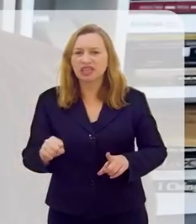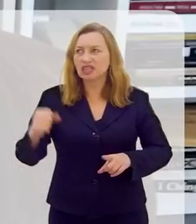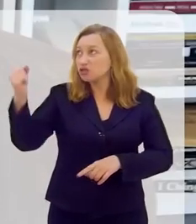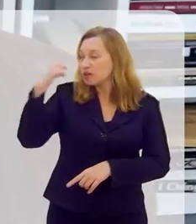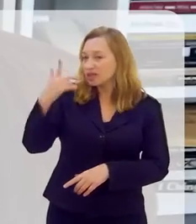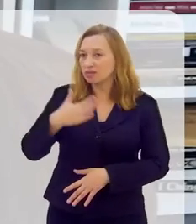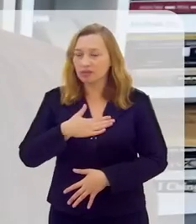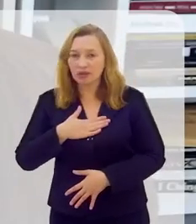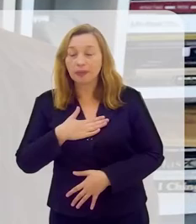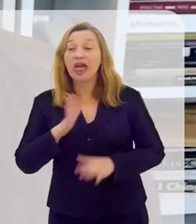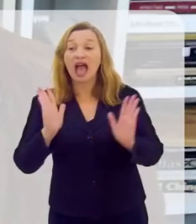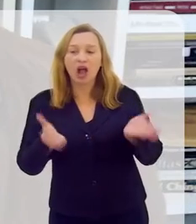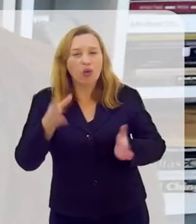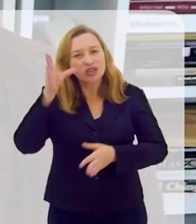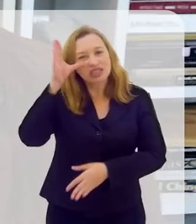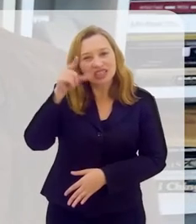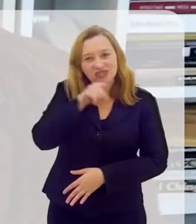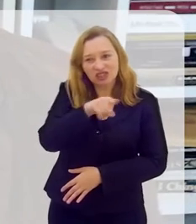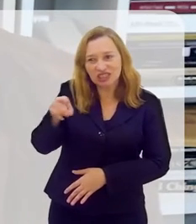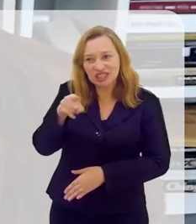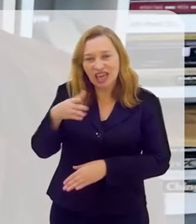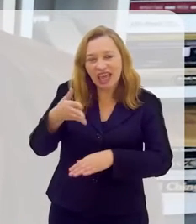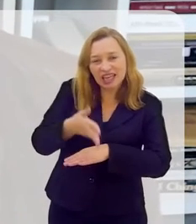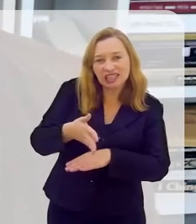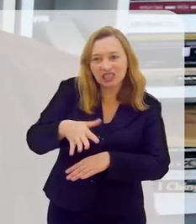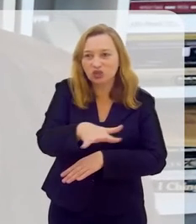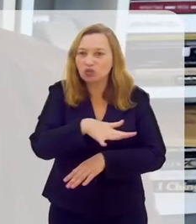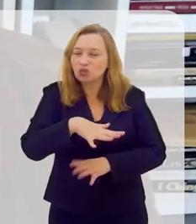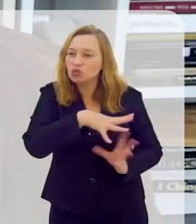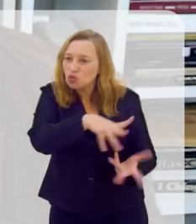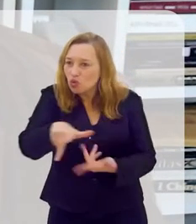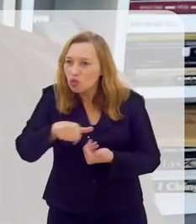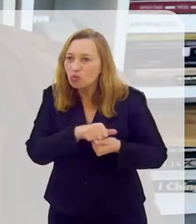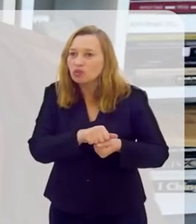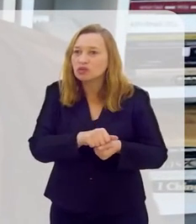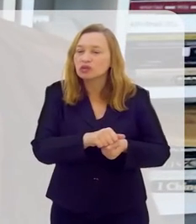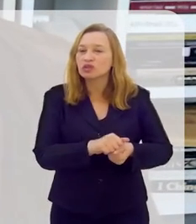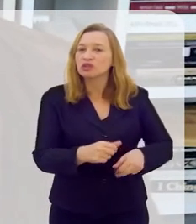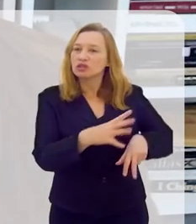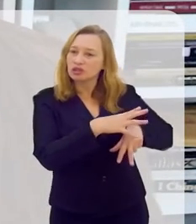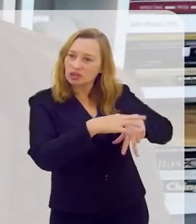inspiração. Agora é interessante que você entra no mundo da moda